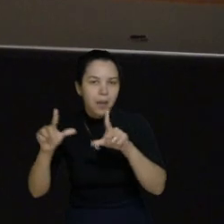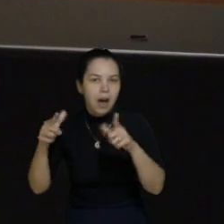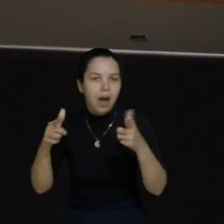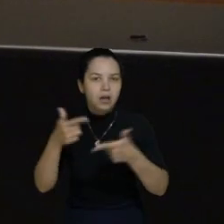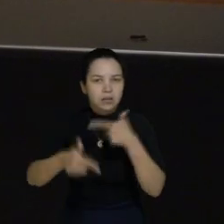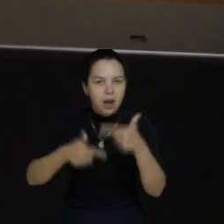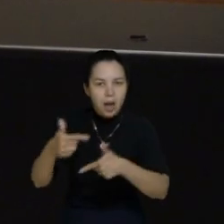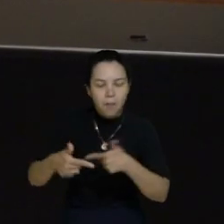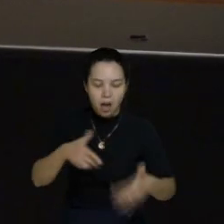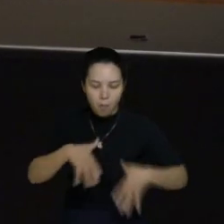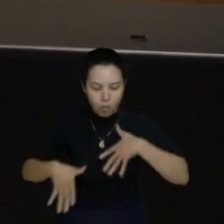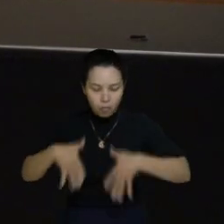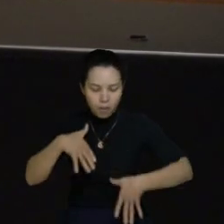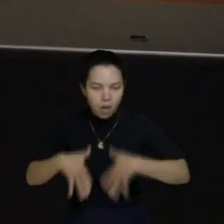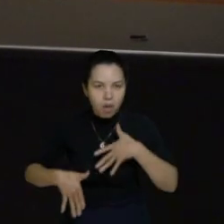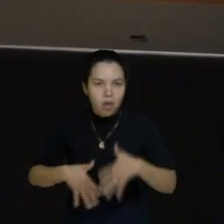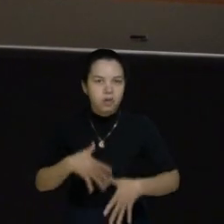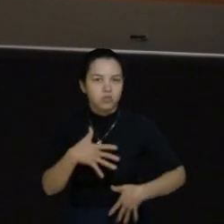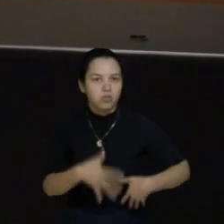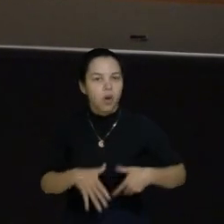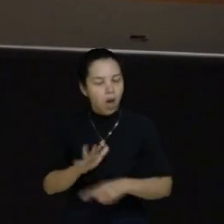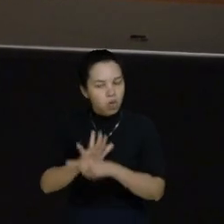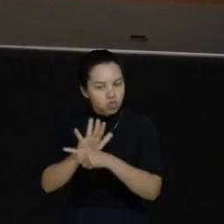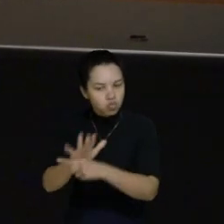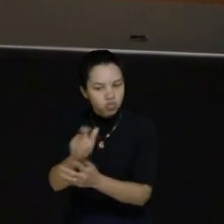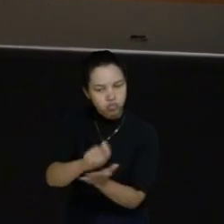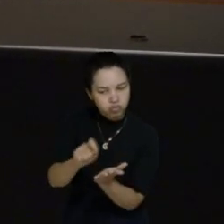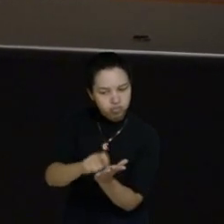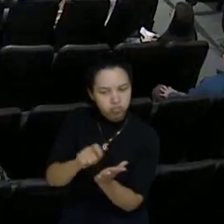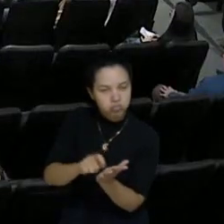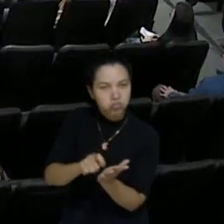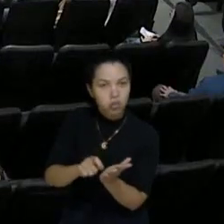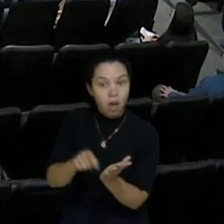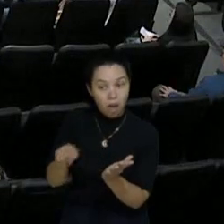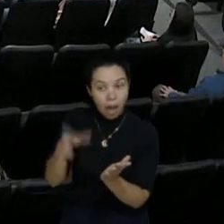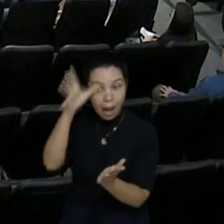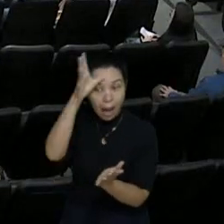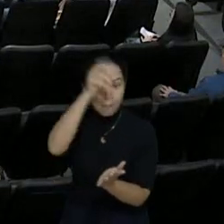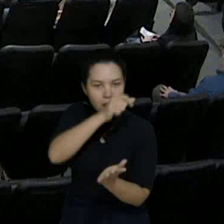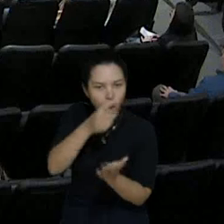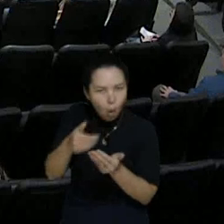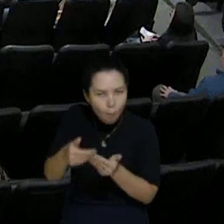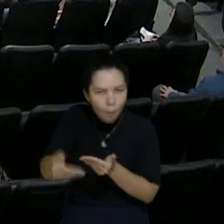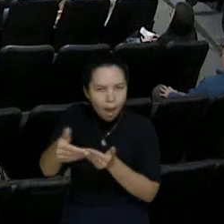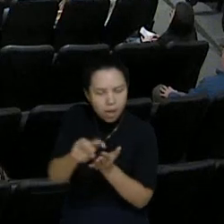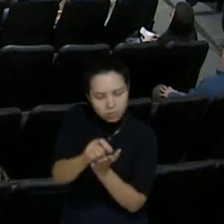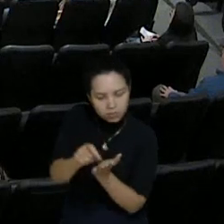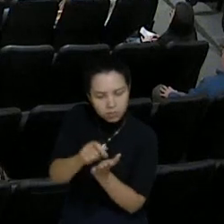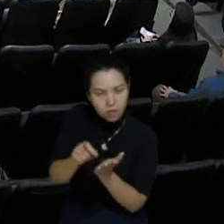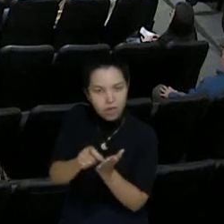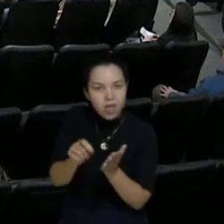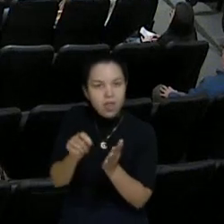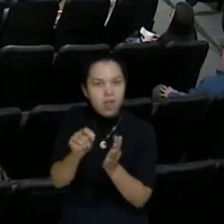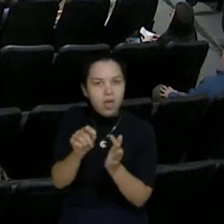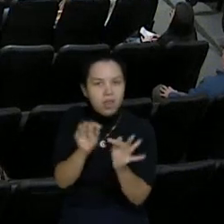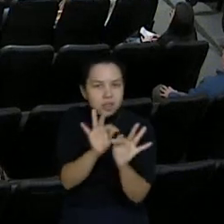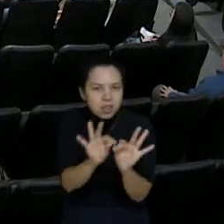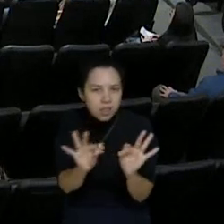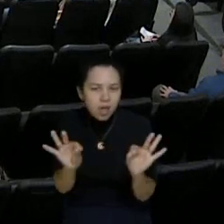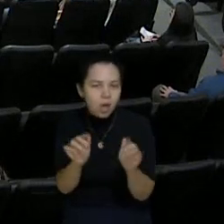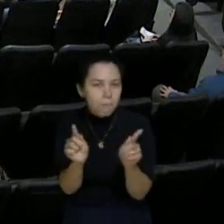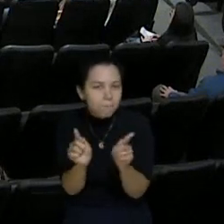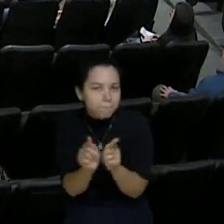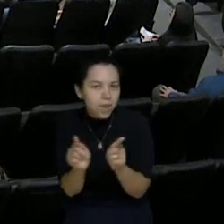ajudando na escrita e quando já começa a escrever né quando já começa a escrever pequenos textos e daí vão aqueles textos